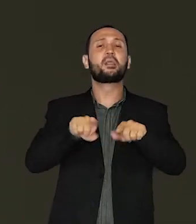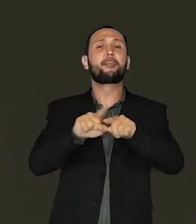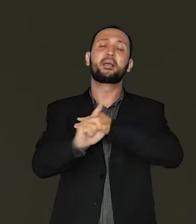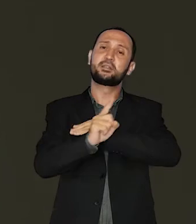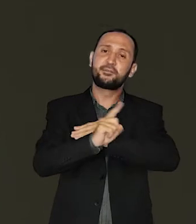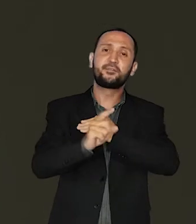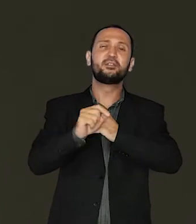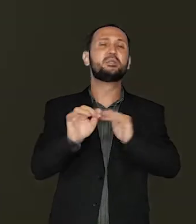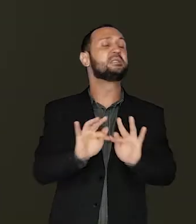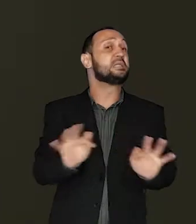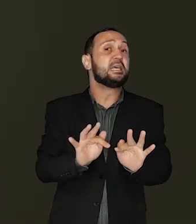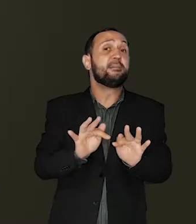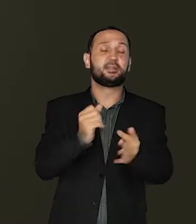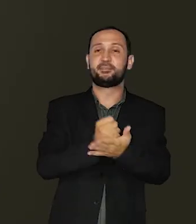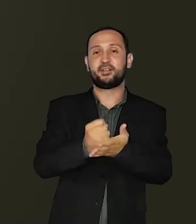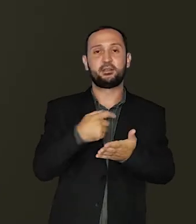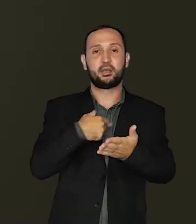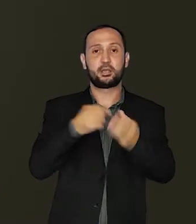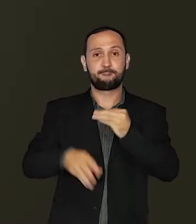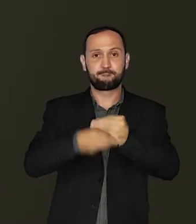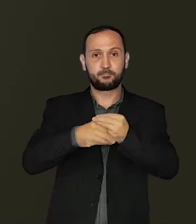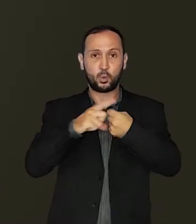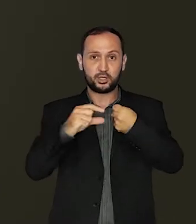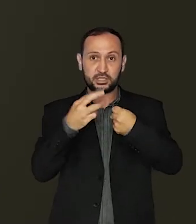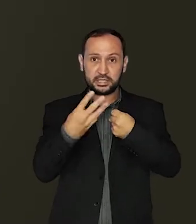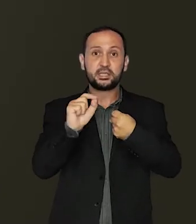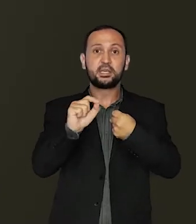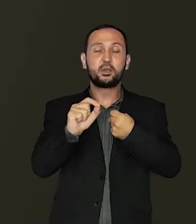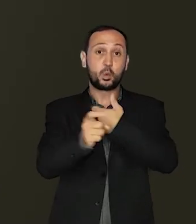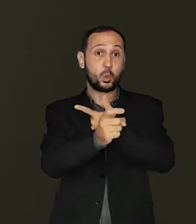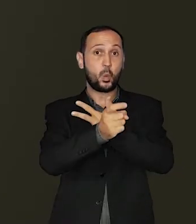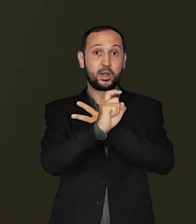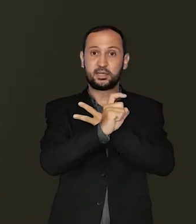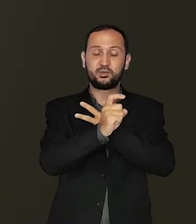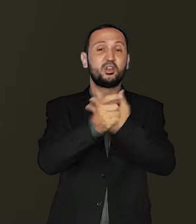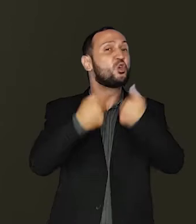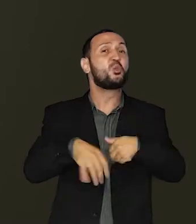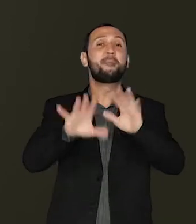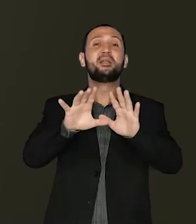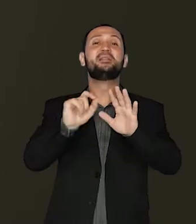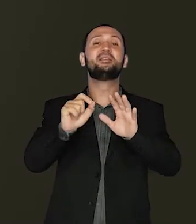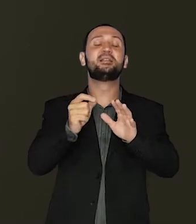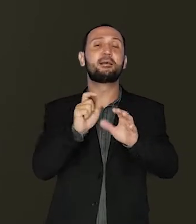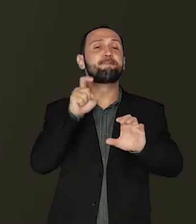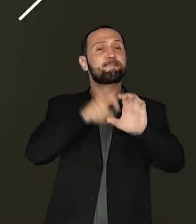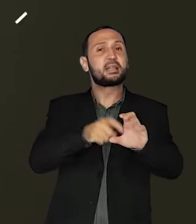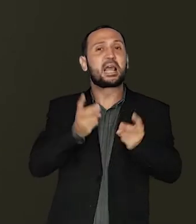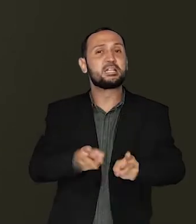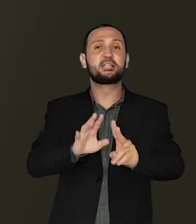forma simplificada. A emenda ainda diz no artigo 3º que o Executivo é dispensado nas despesas